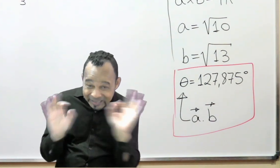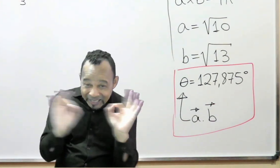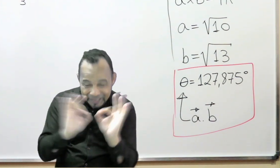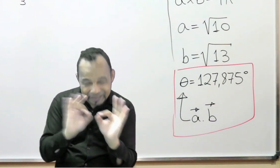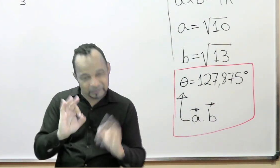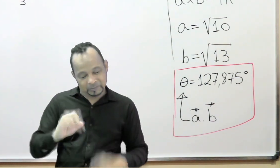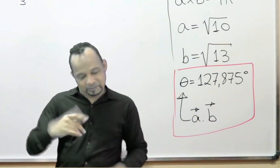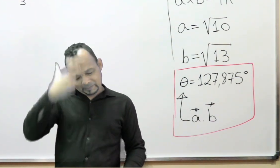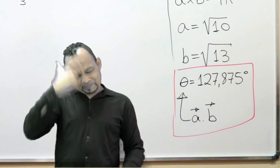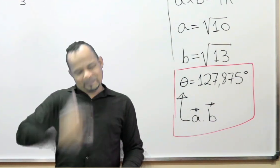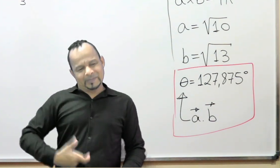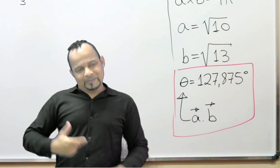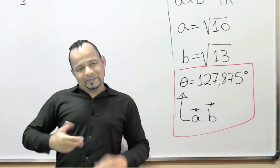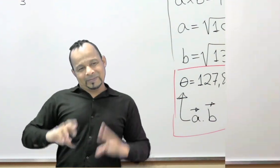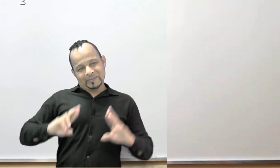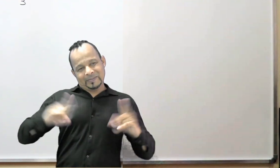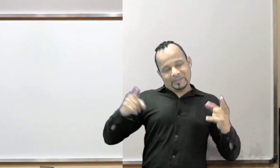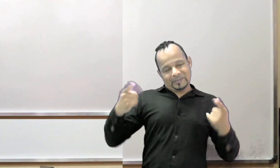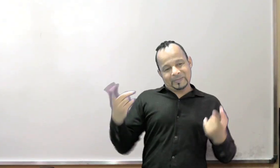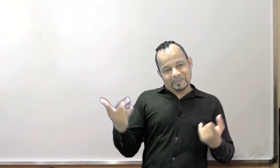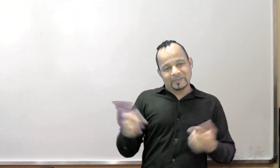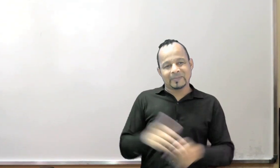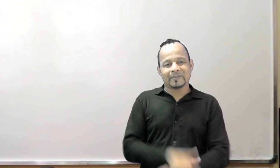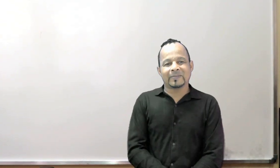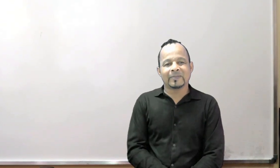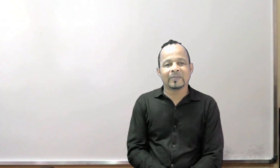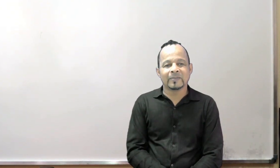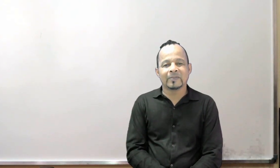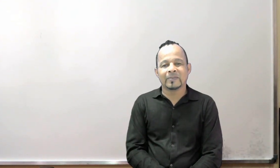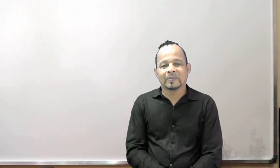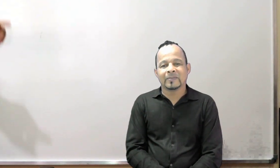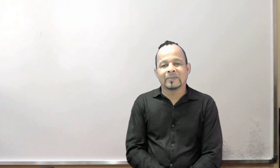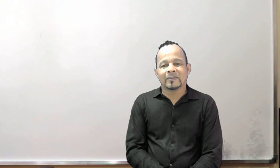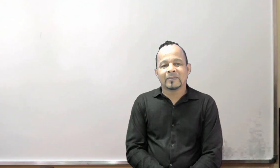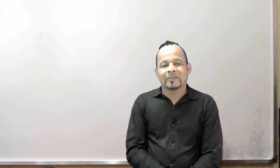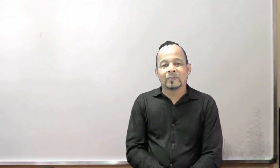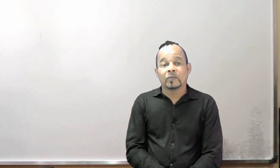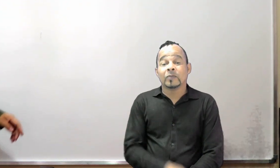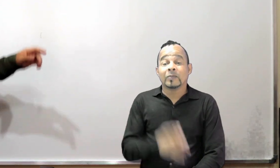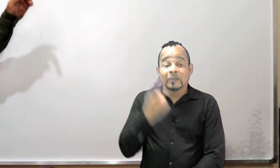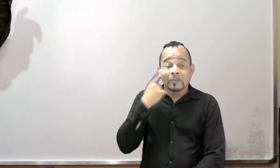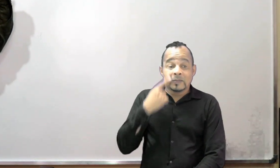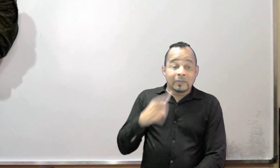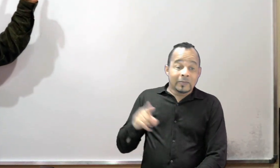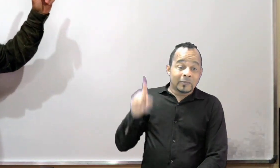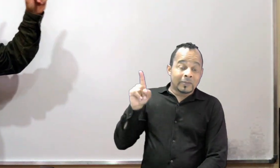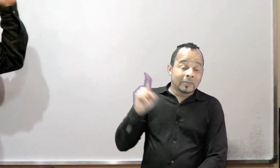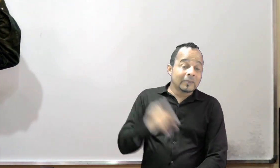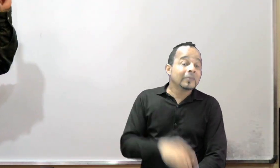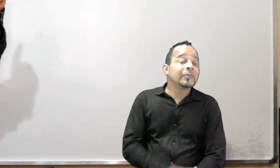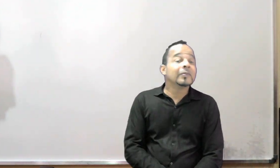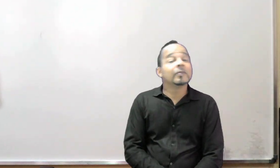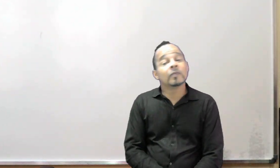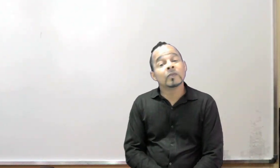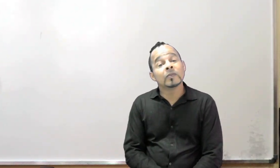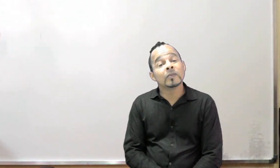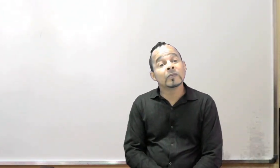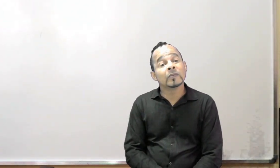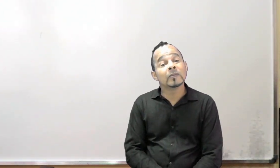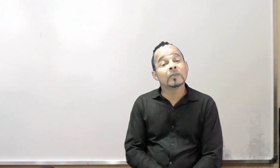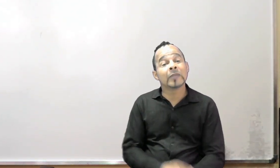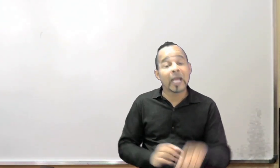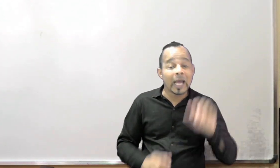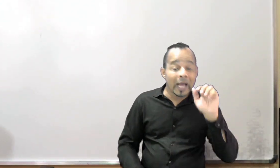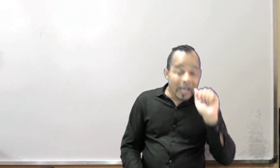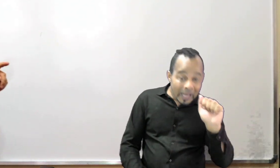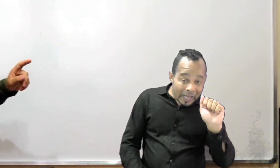eu, beleza? Então, vamos lá? E este é o exercício. Encontre A